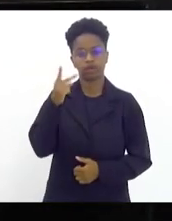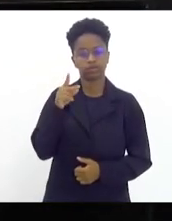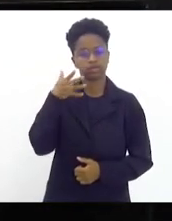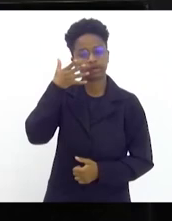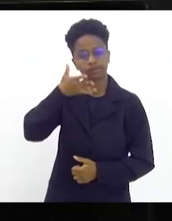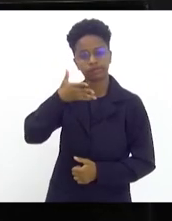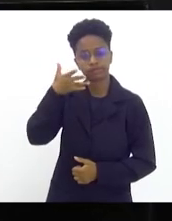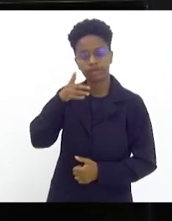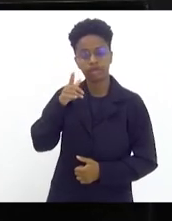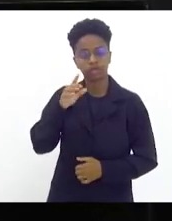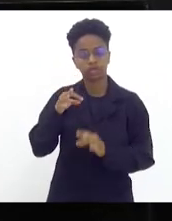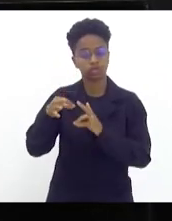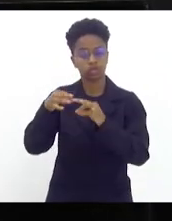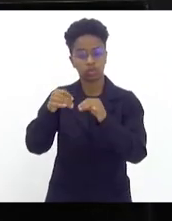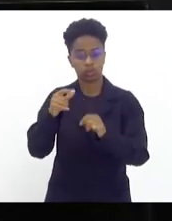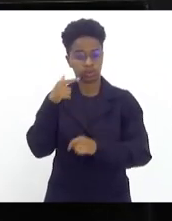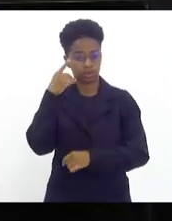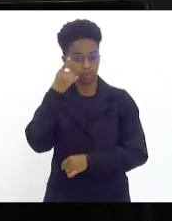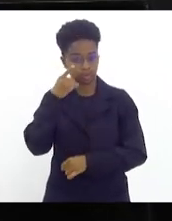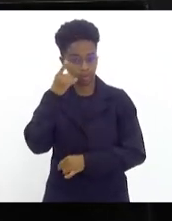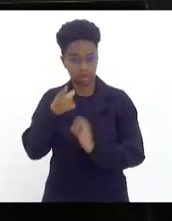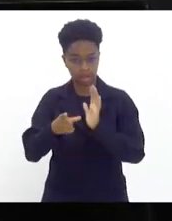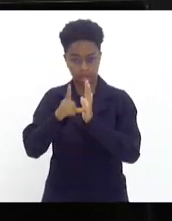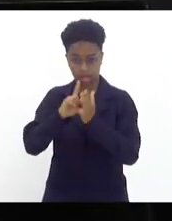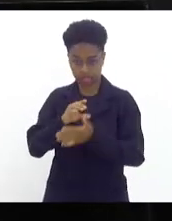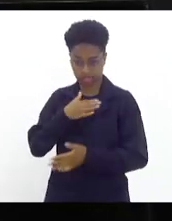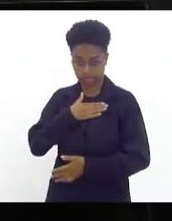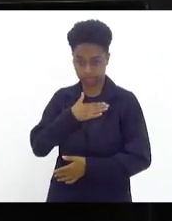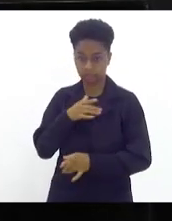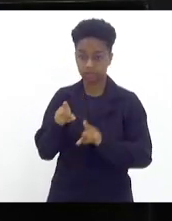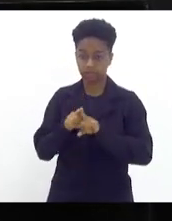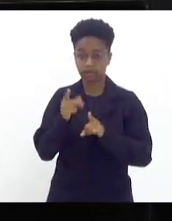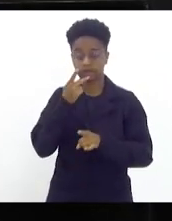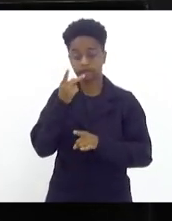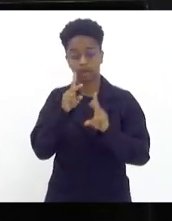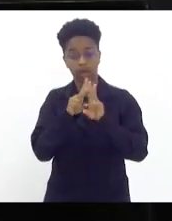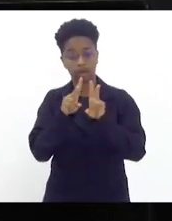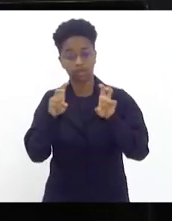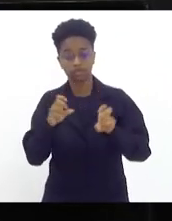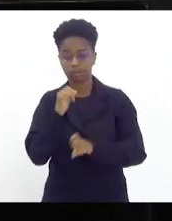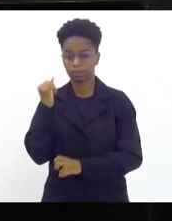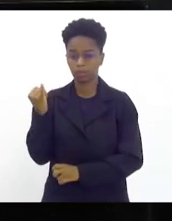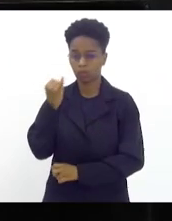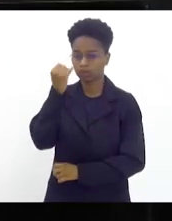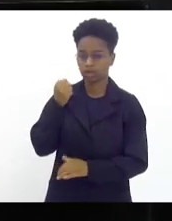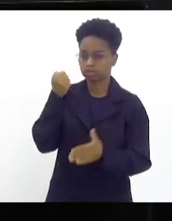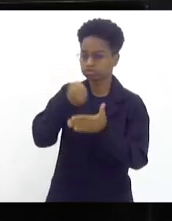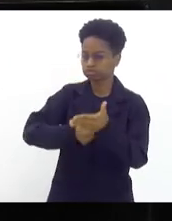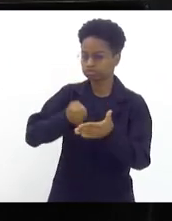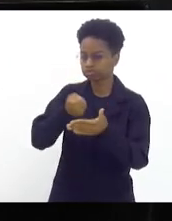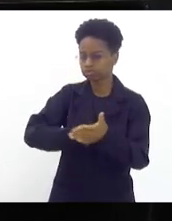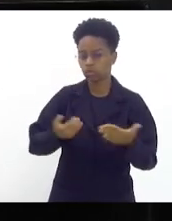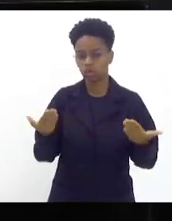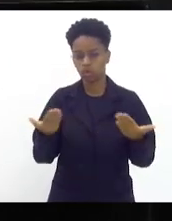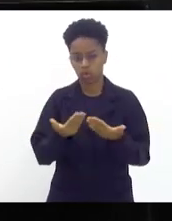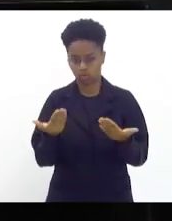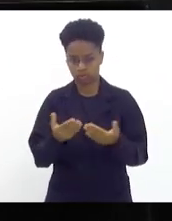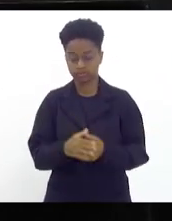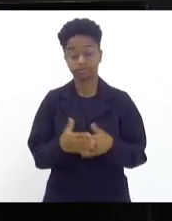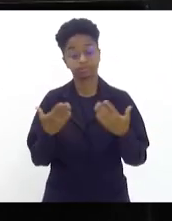e deputados que me antecederam e que falaram da importância da luta do dia de hoje então